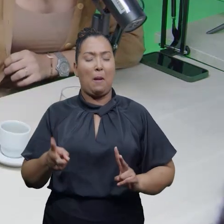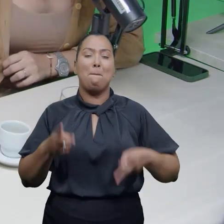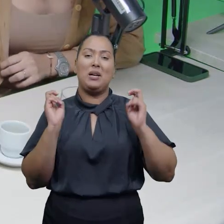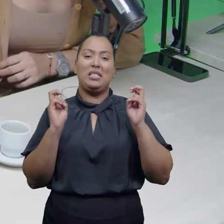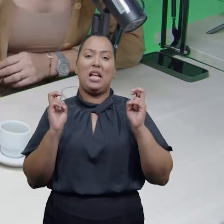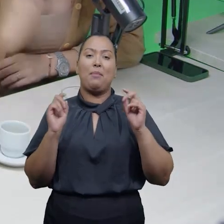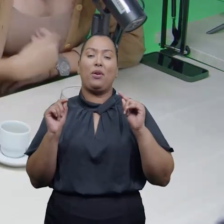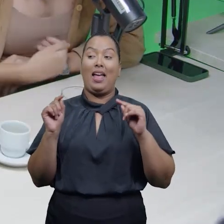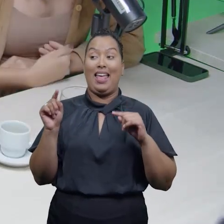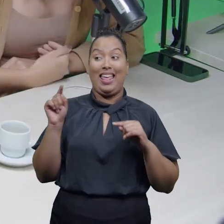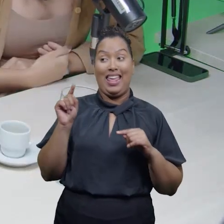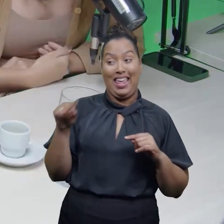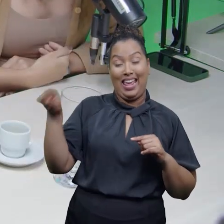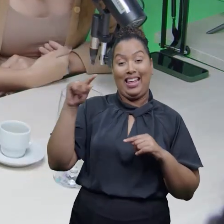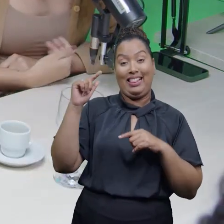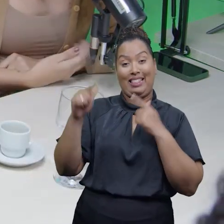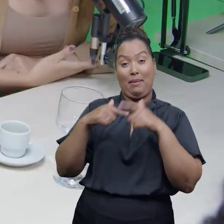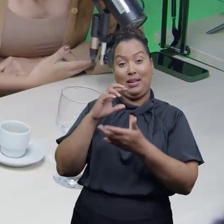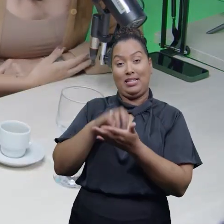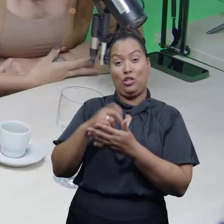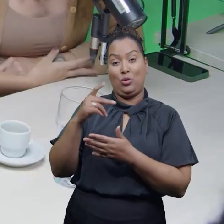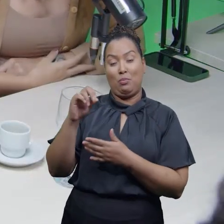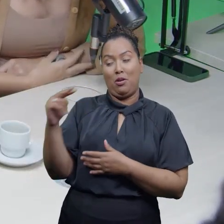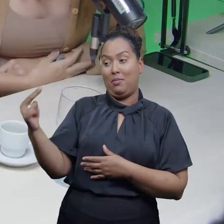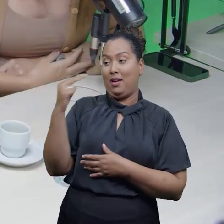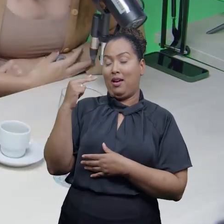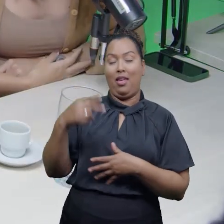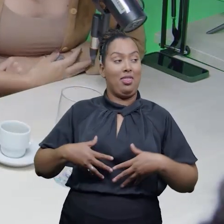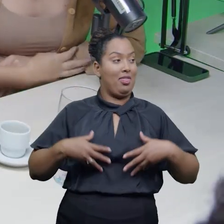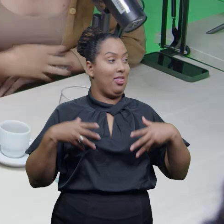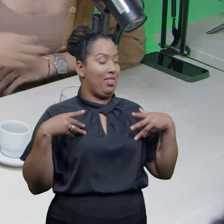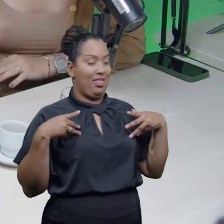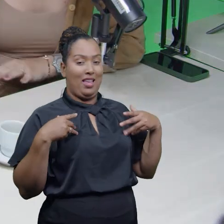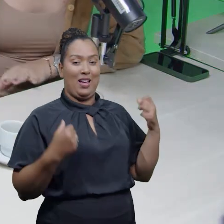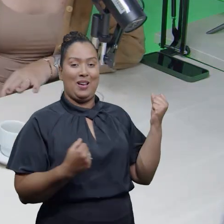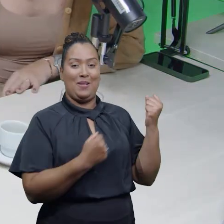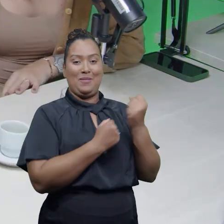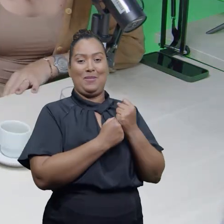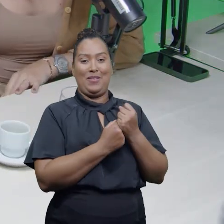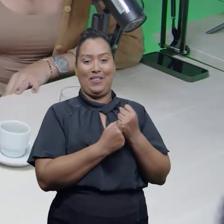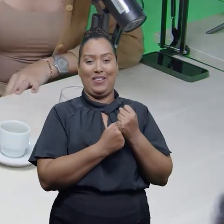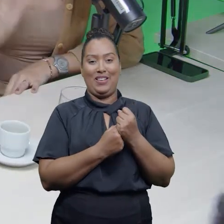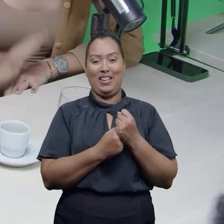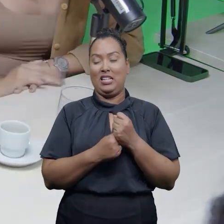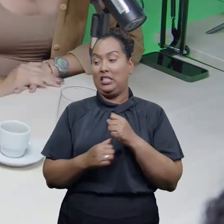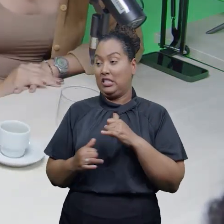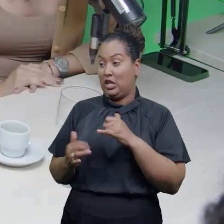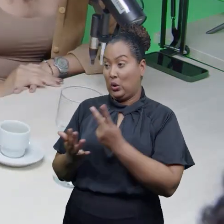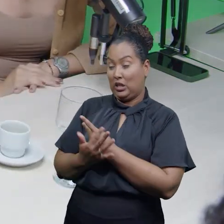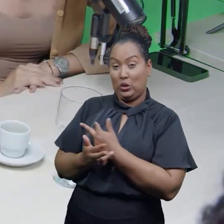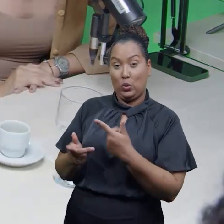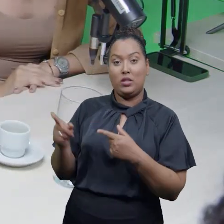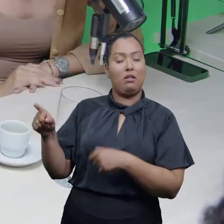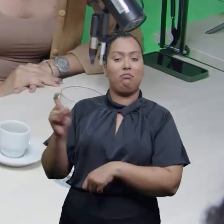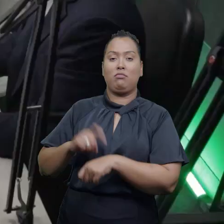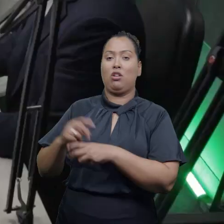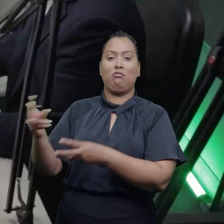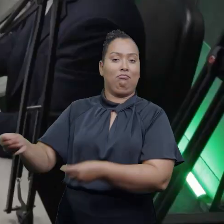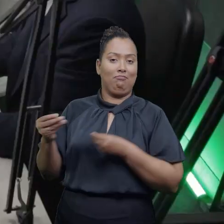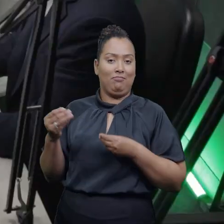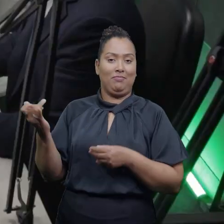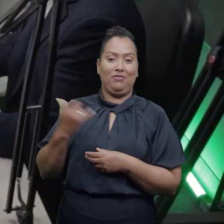a parceria que eles veem na gente, né, do pessoal que trabalha no Centro Pop, porque quando tem qualquer questão, aí eles já vêm trazer pra